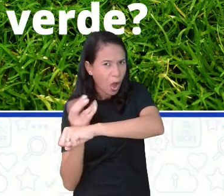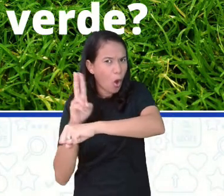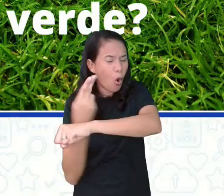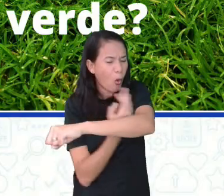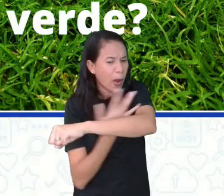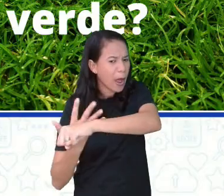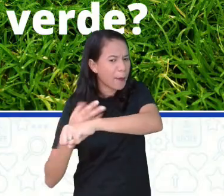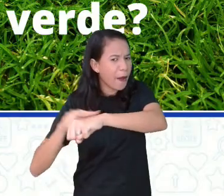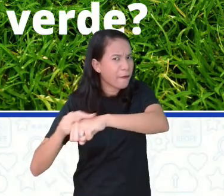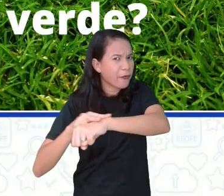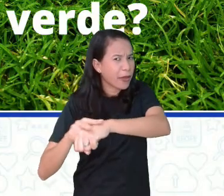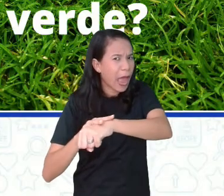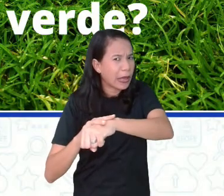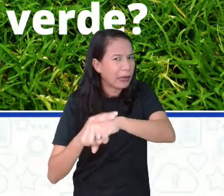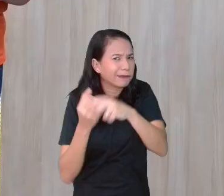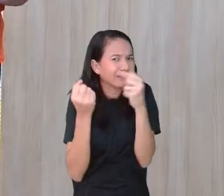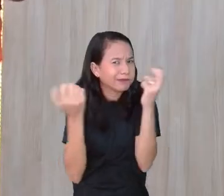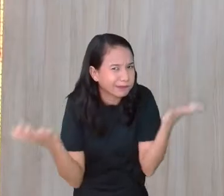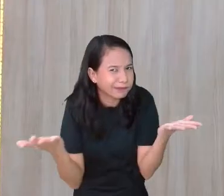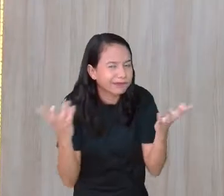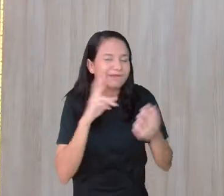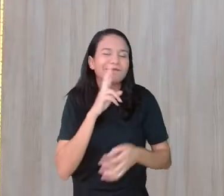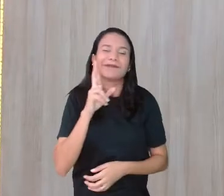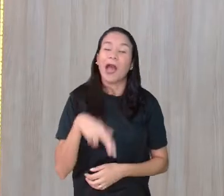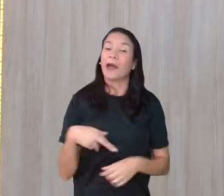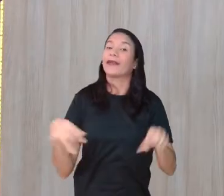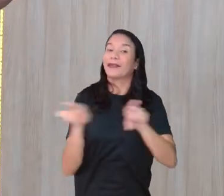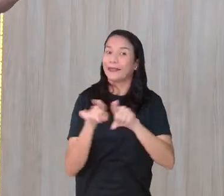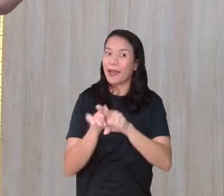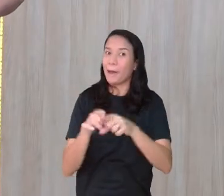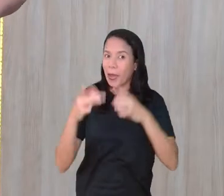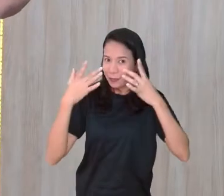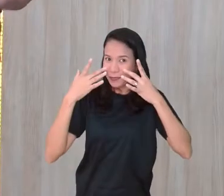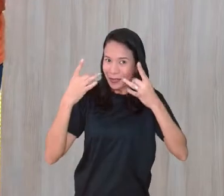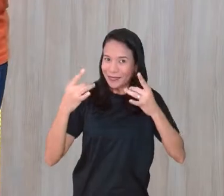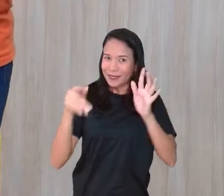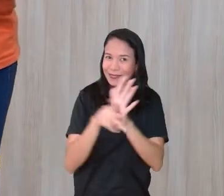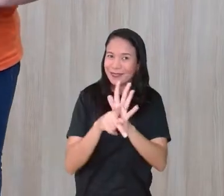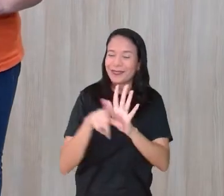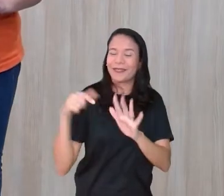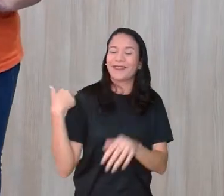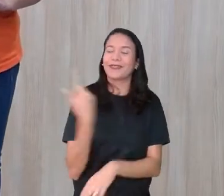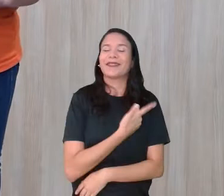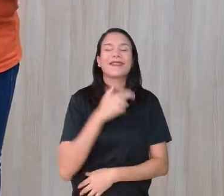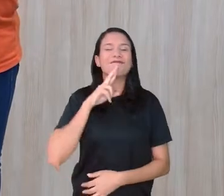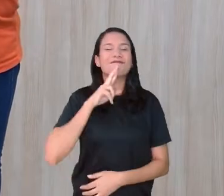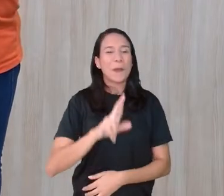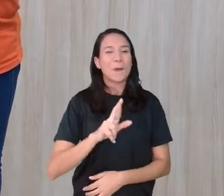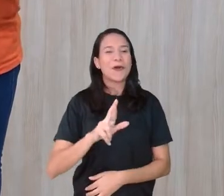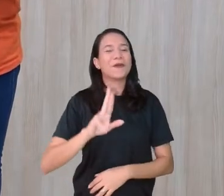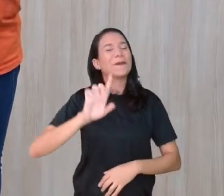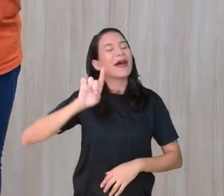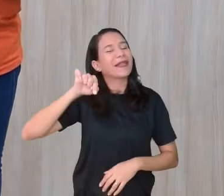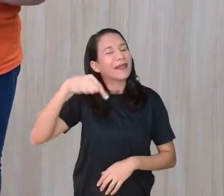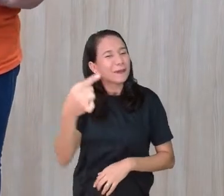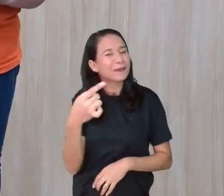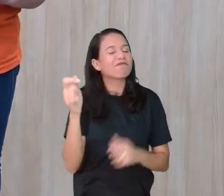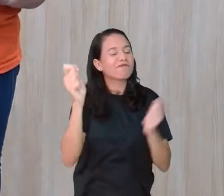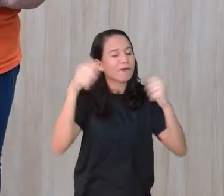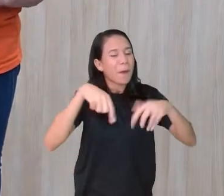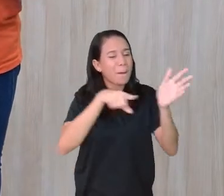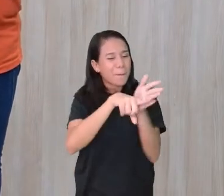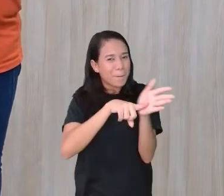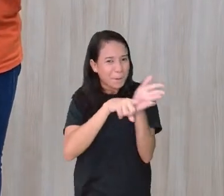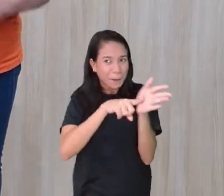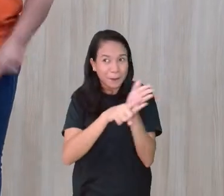é verde? Quem pode responder essa pergunta? Também no Fique Ligado, nós vamos responder. Mas enquanto isso, vocês podem ir